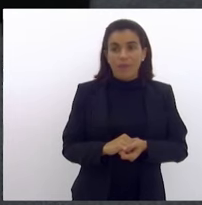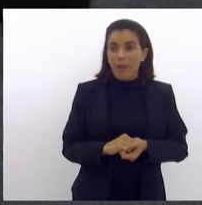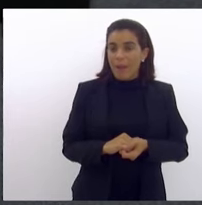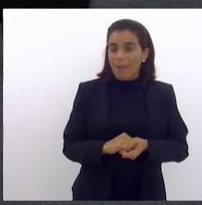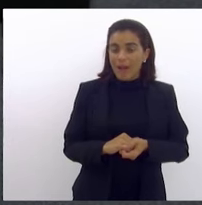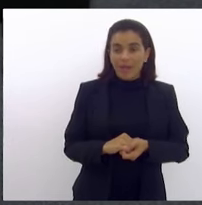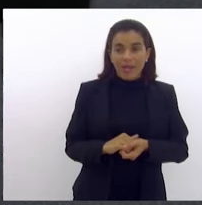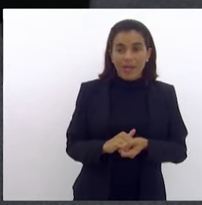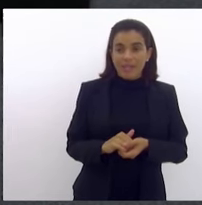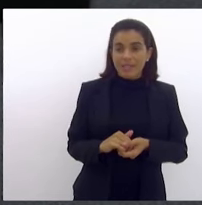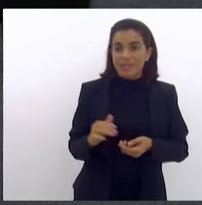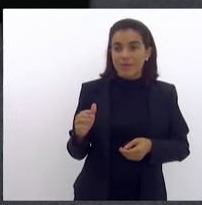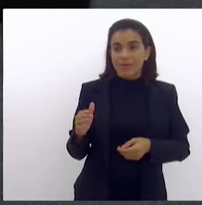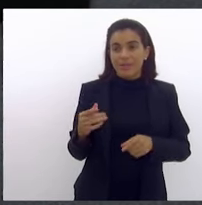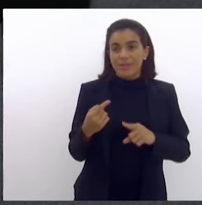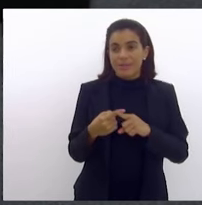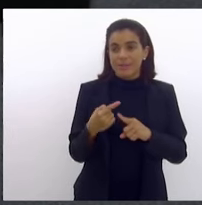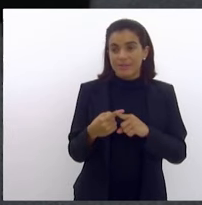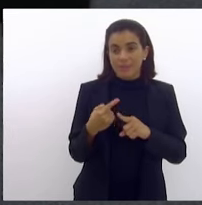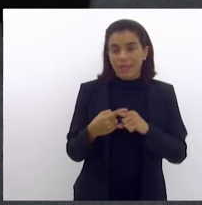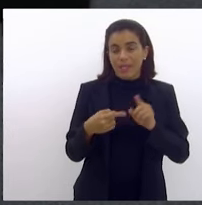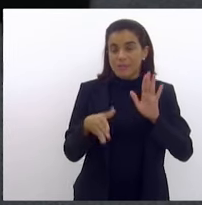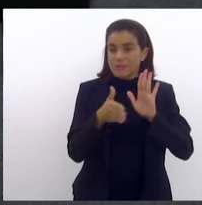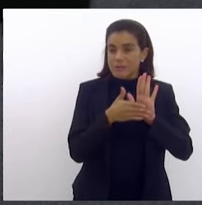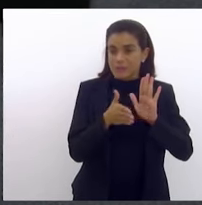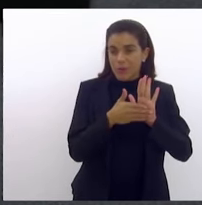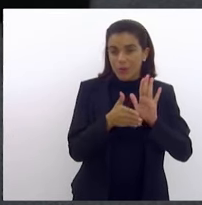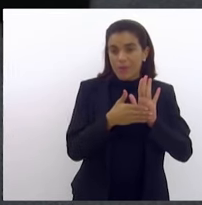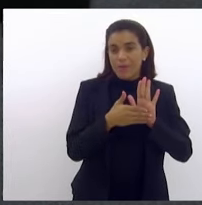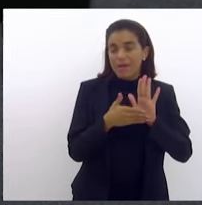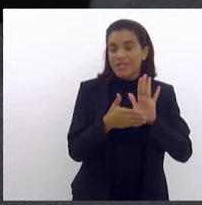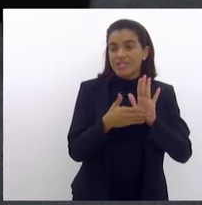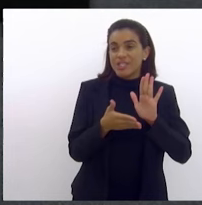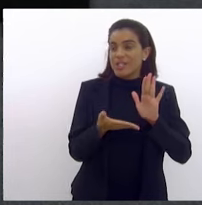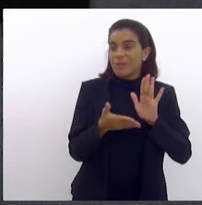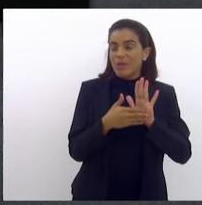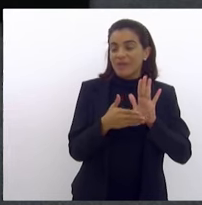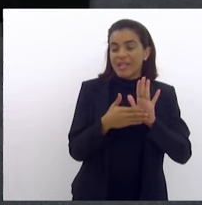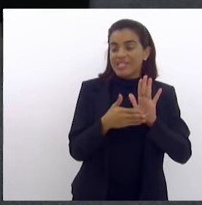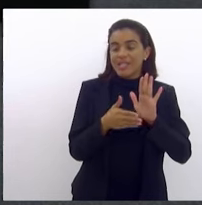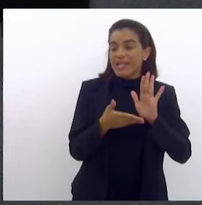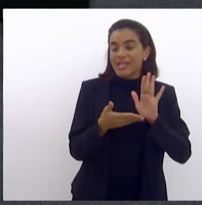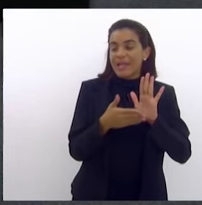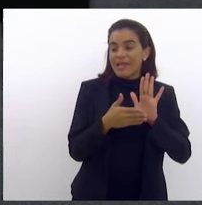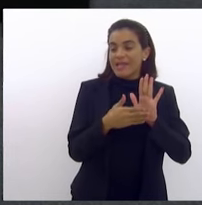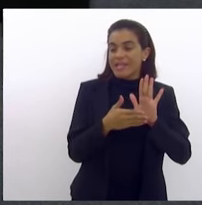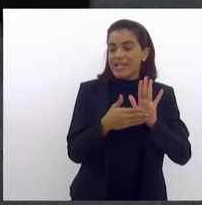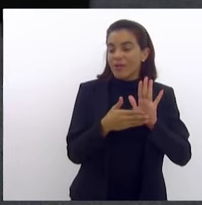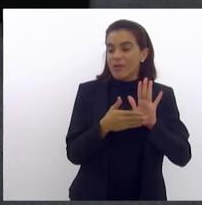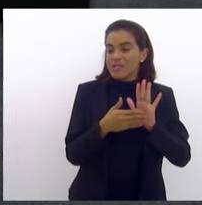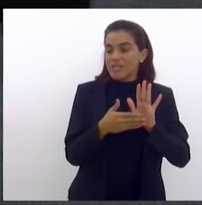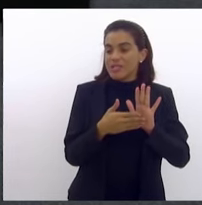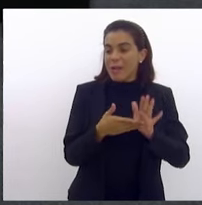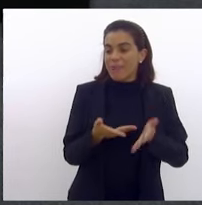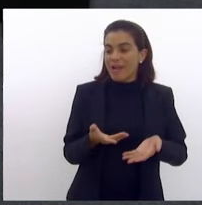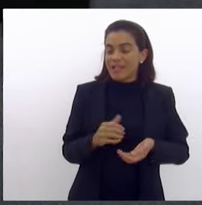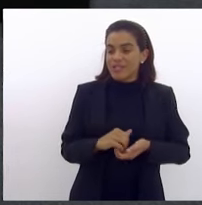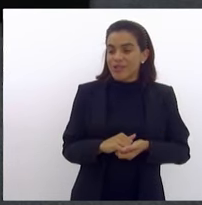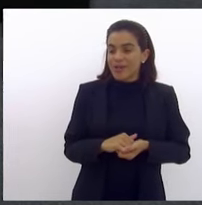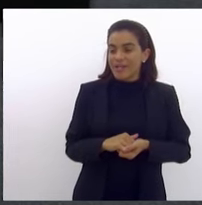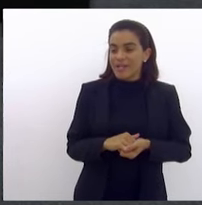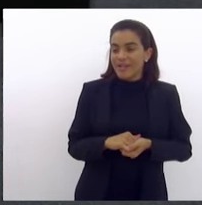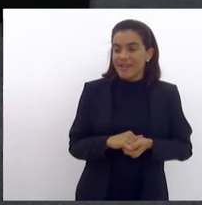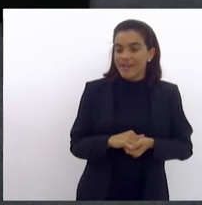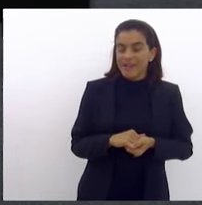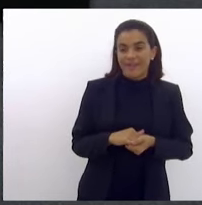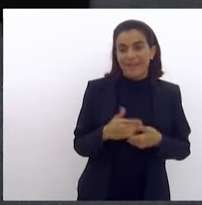também legisle para que esses programas sejam também eficazes e que tenham na agenda concreta do